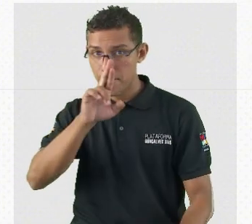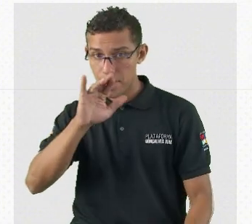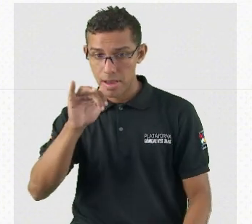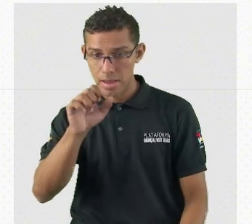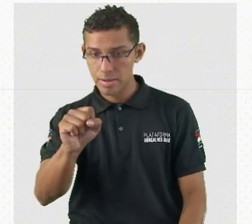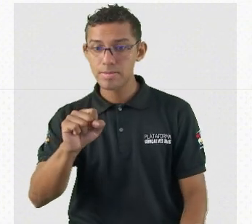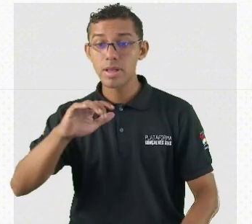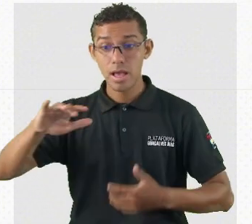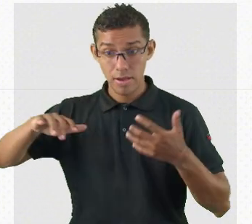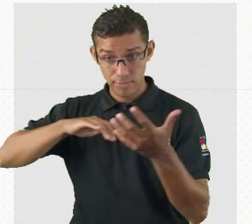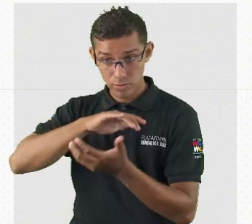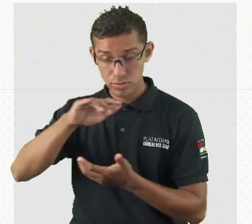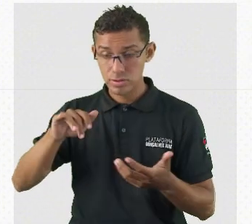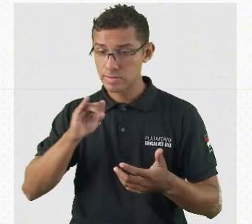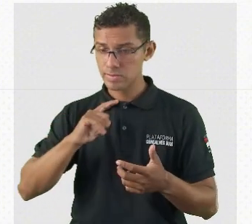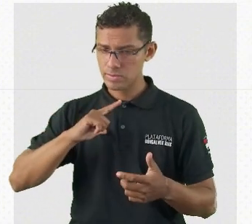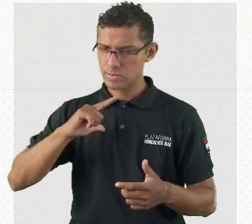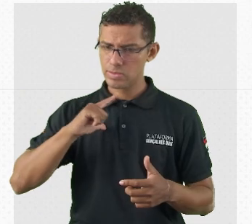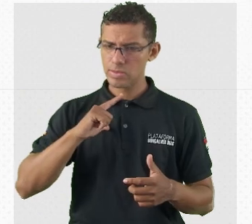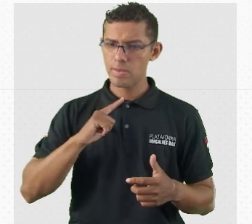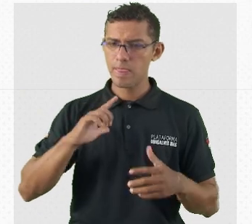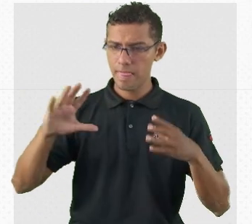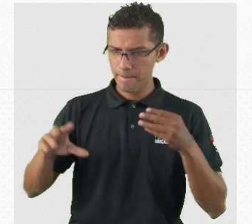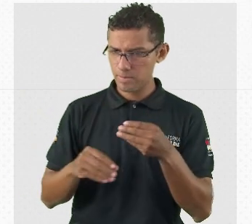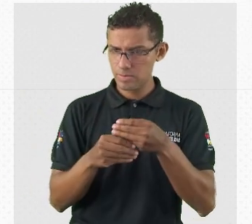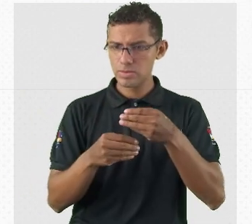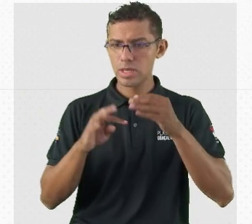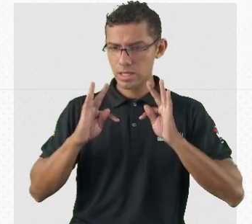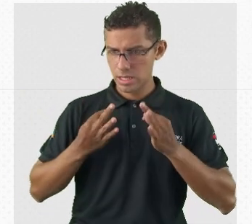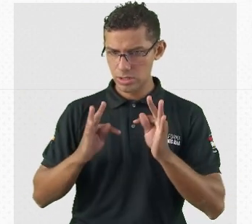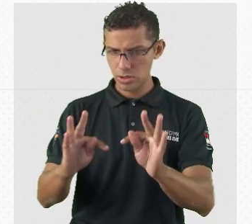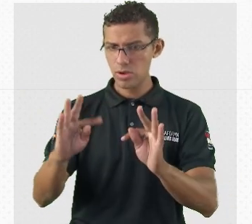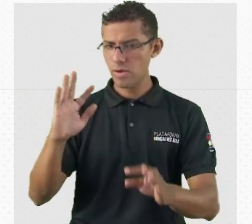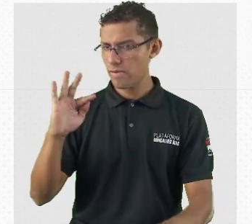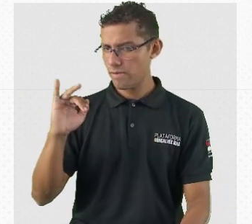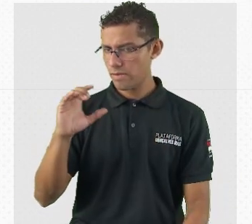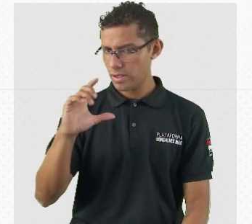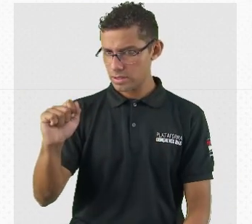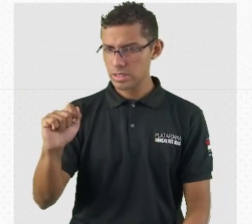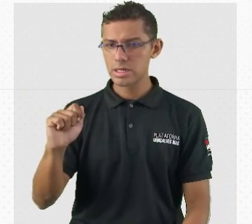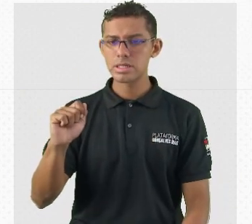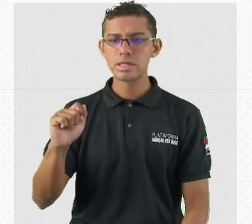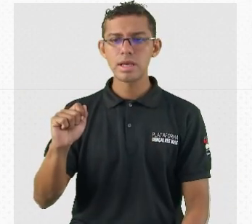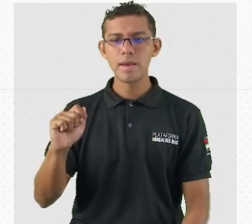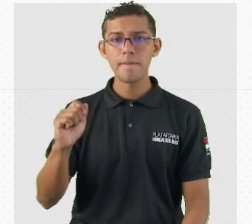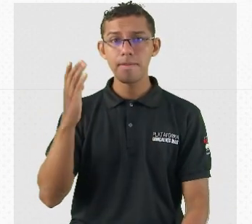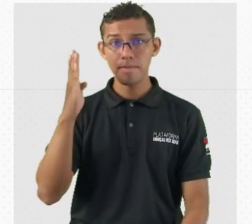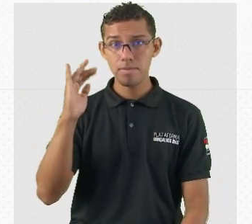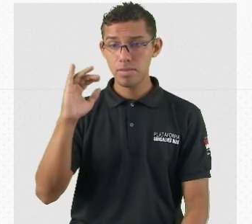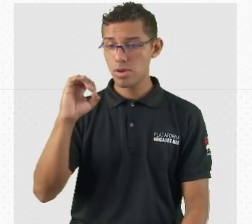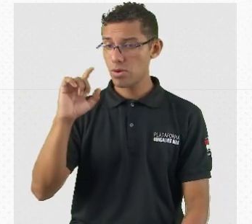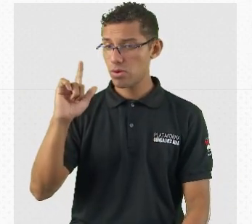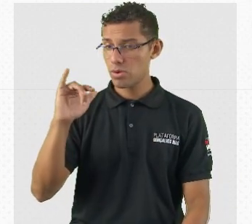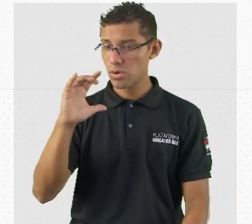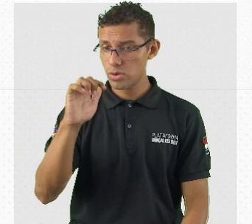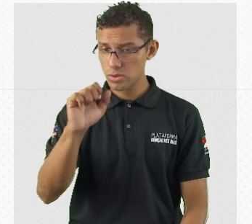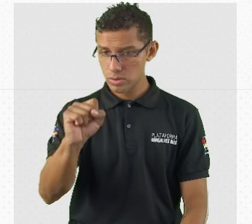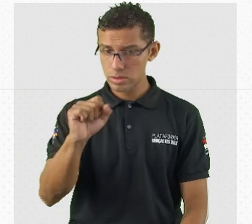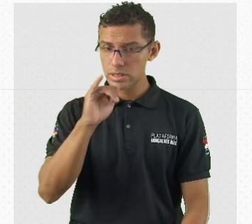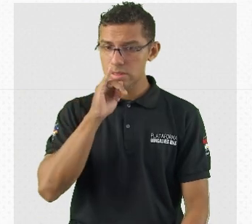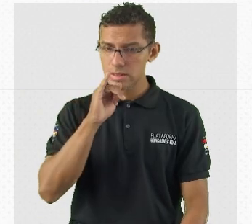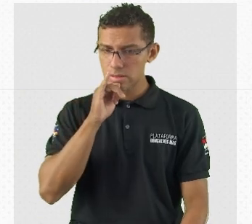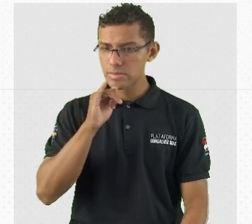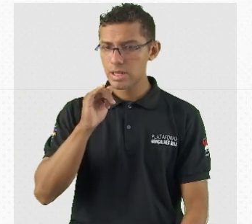a revolução, gente, que faz a integração entre as tecnologias físicas, digitais e biológicas, mas é a revolução que é marcada principalmente